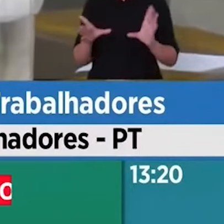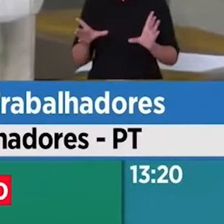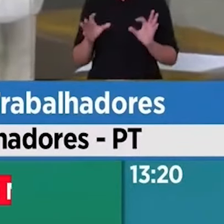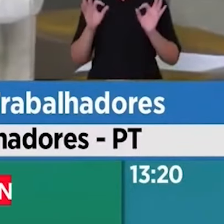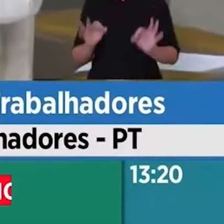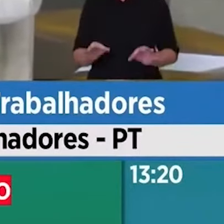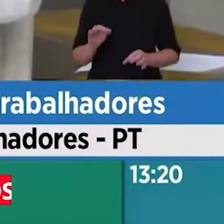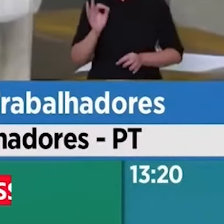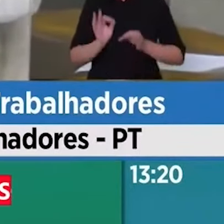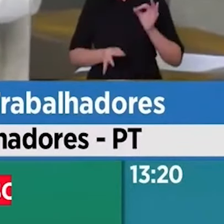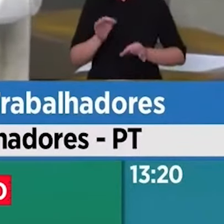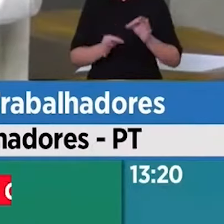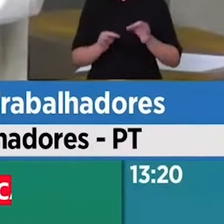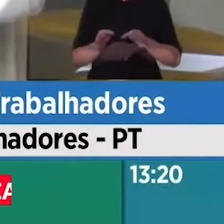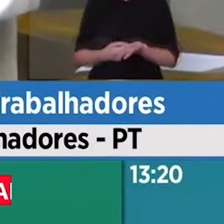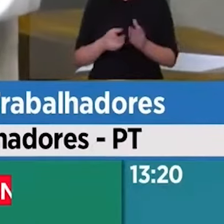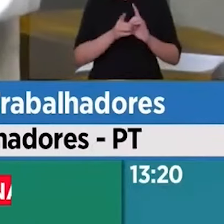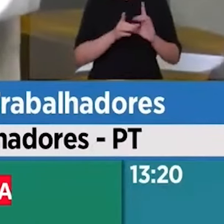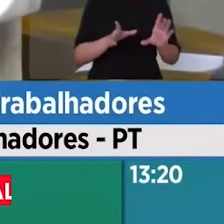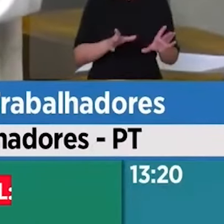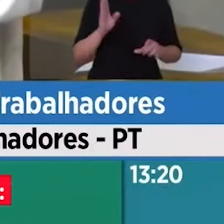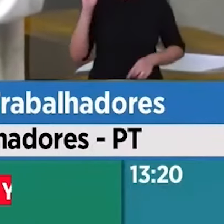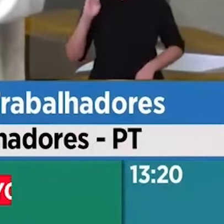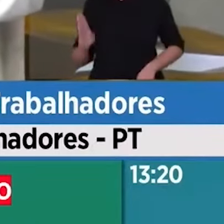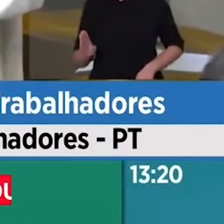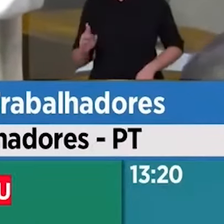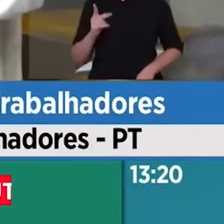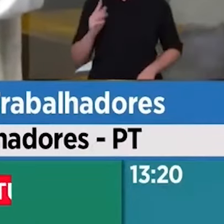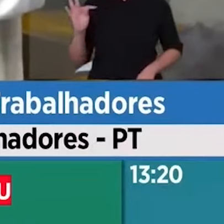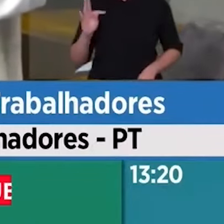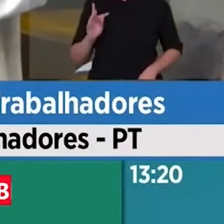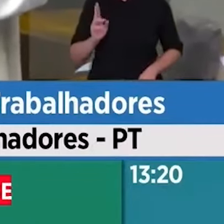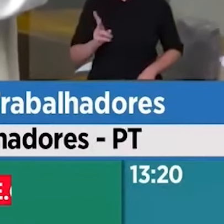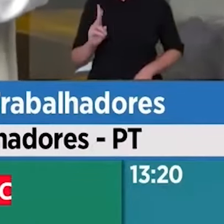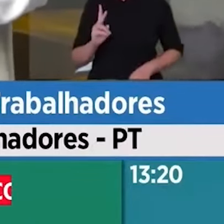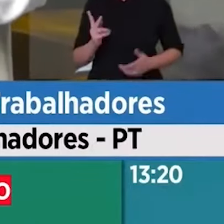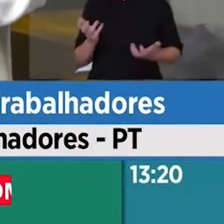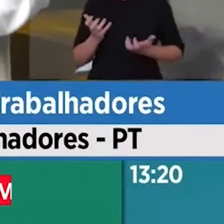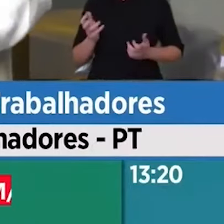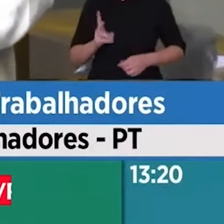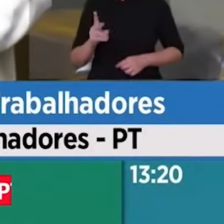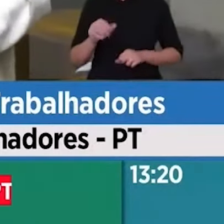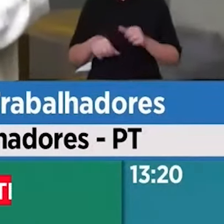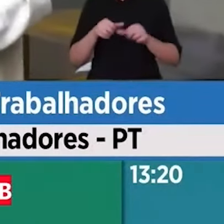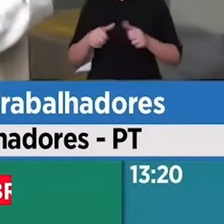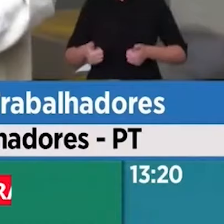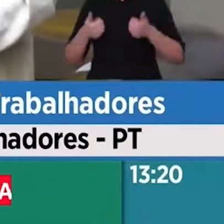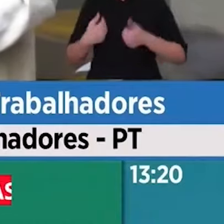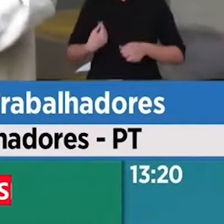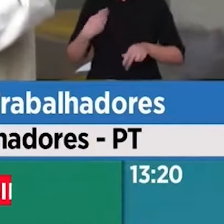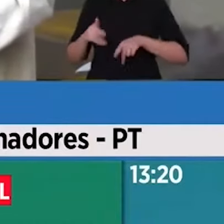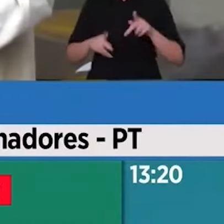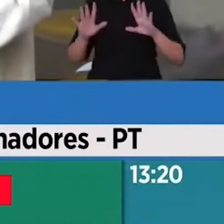combate às desigualdades e garantia de direitos. O PT quer seguir mudando para melhorar a vida do povo brasileiro. Viva o